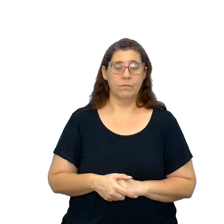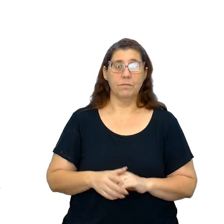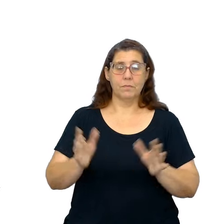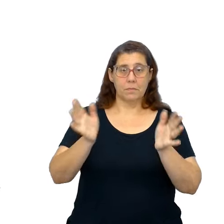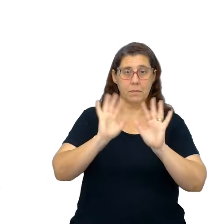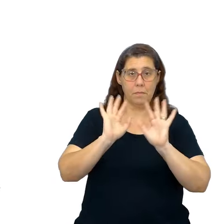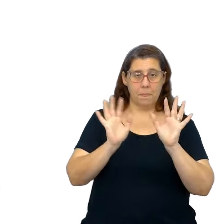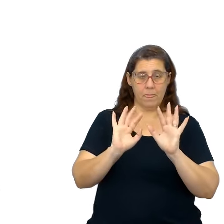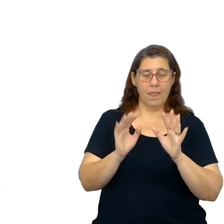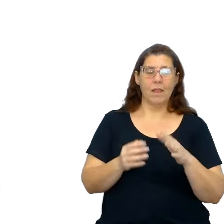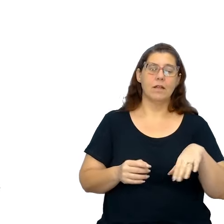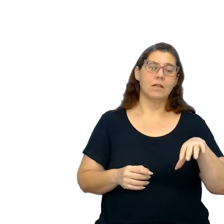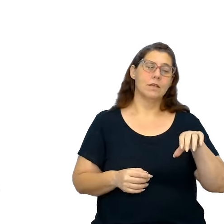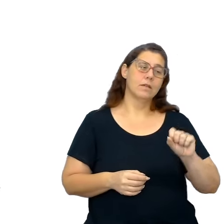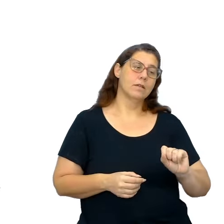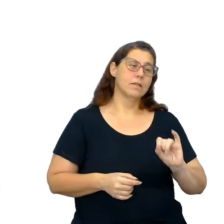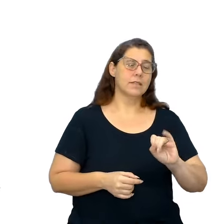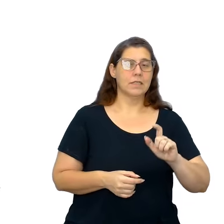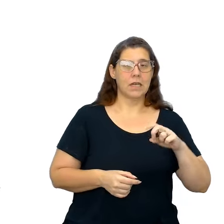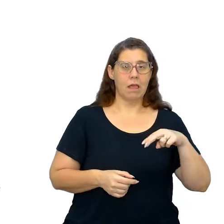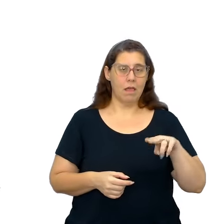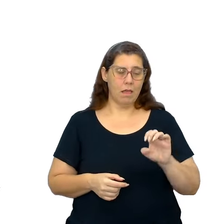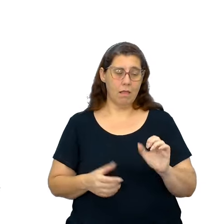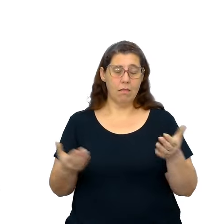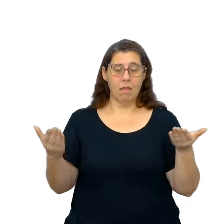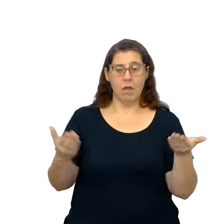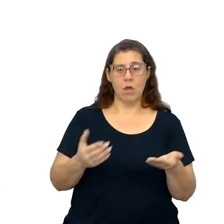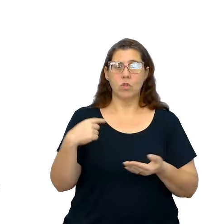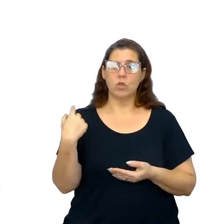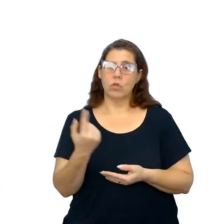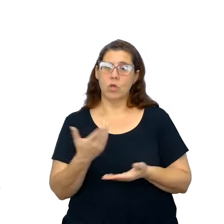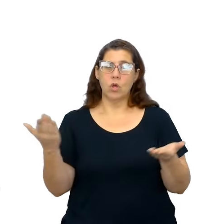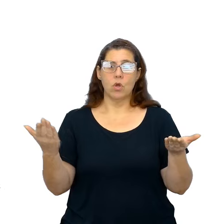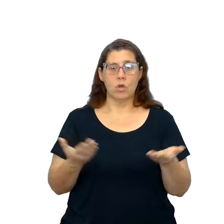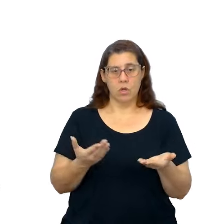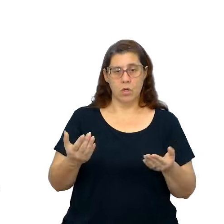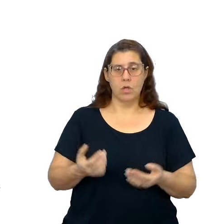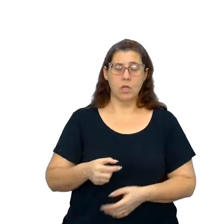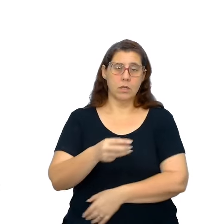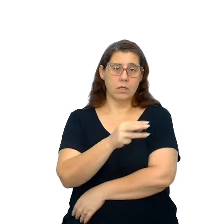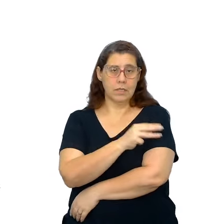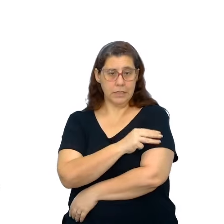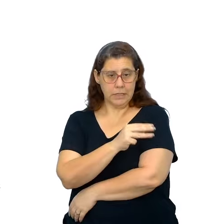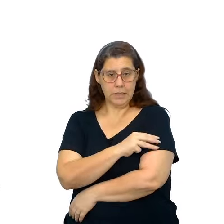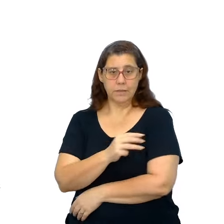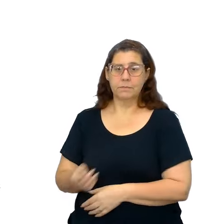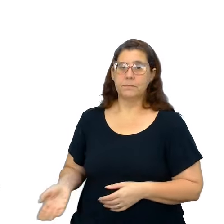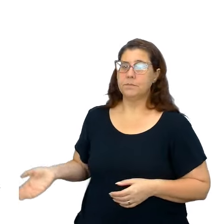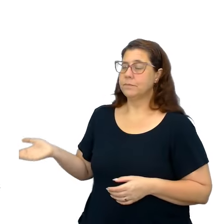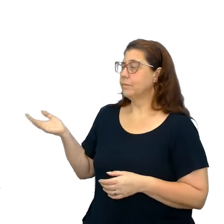Olá, a Silene agora. A gente finalmente chegamos à terceira série.